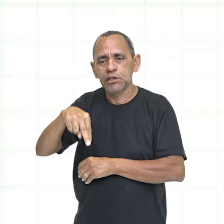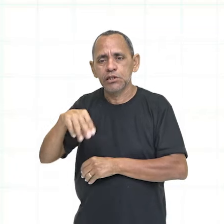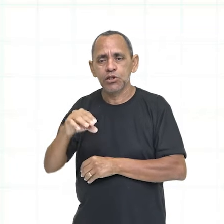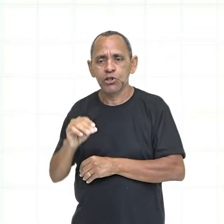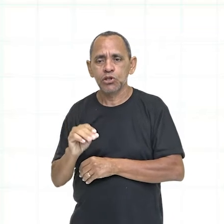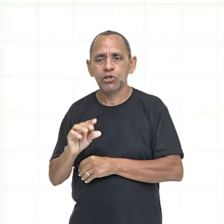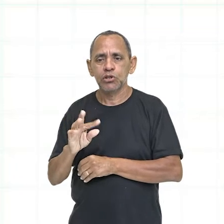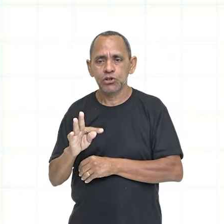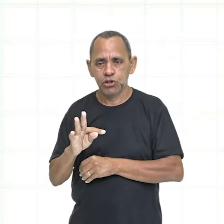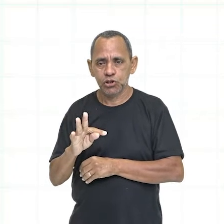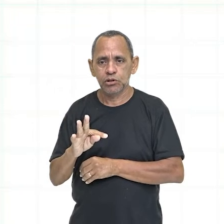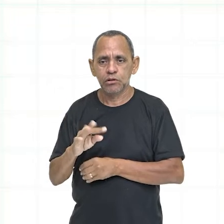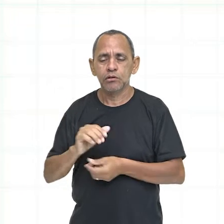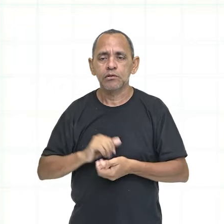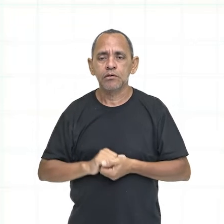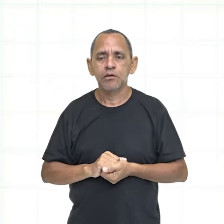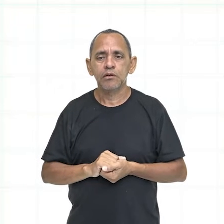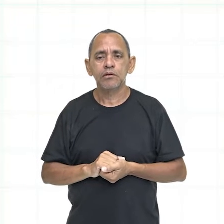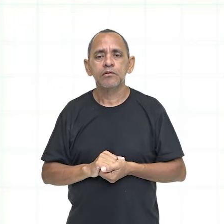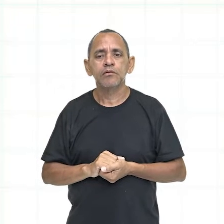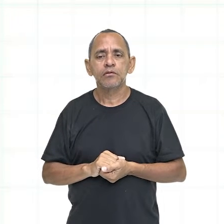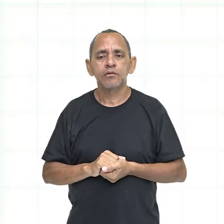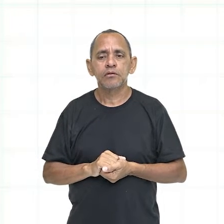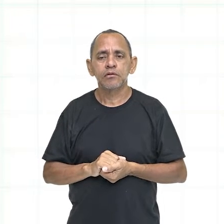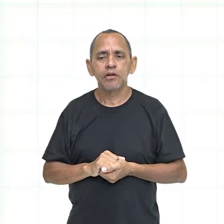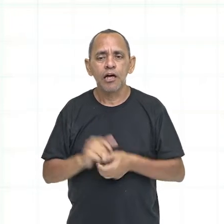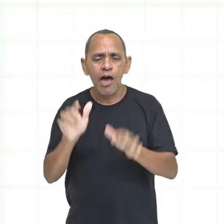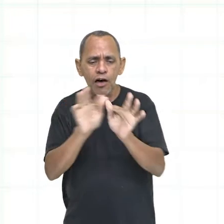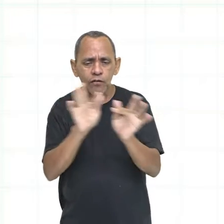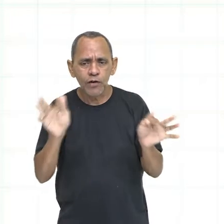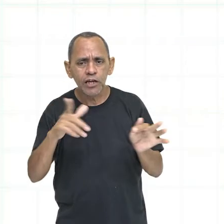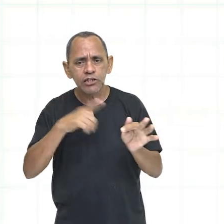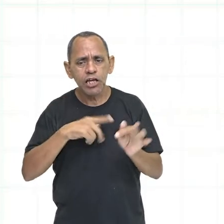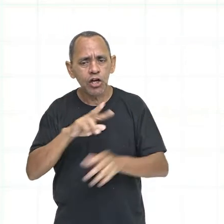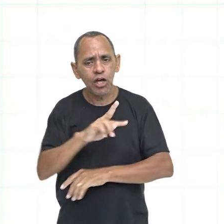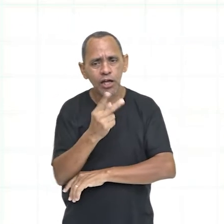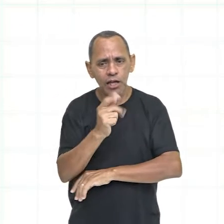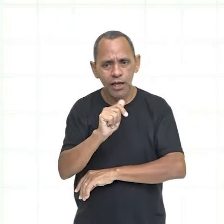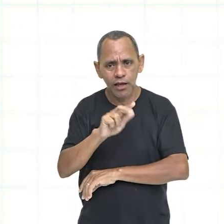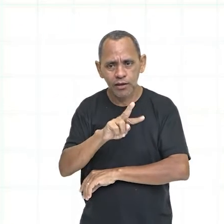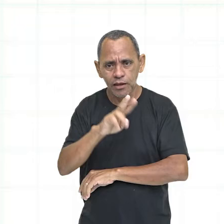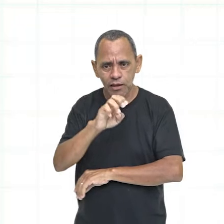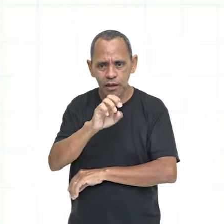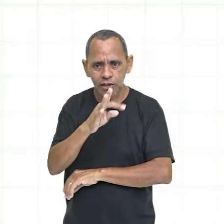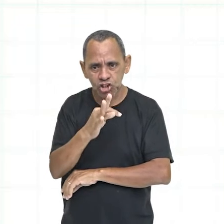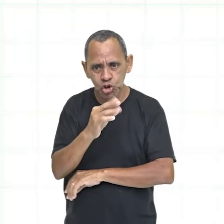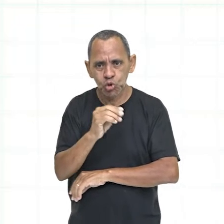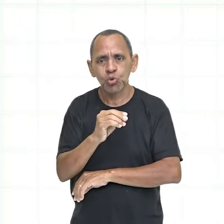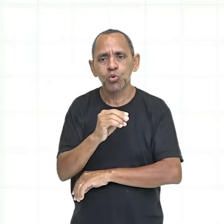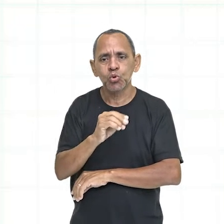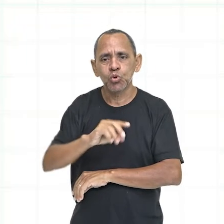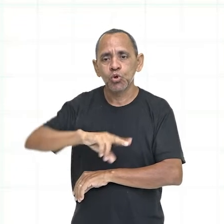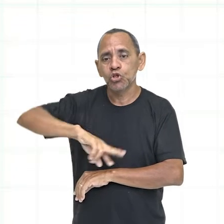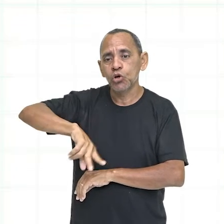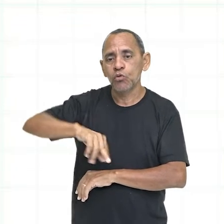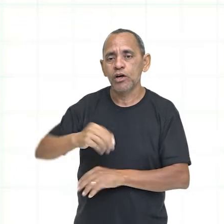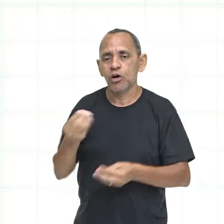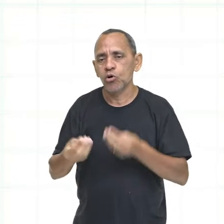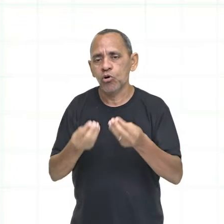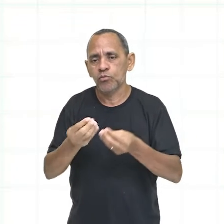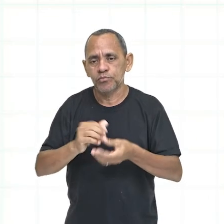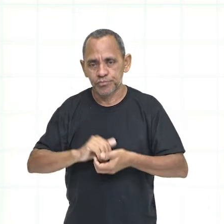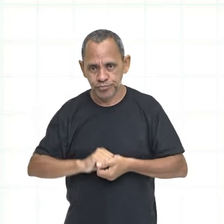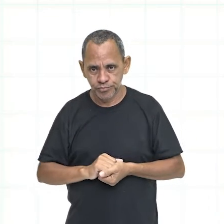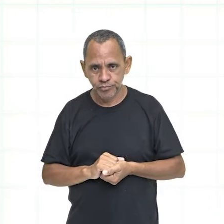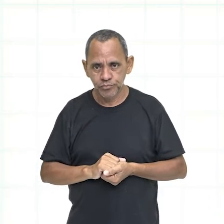frases com o have to, que também é um verbo modal nesse contexto aqui, como ele não é um verbo